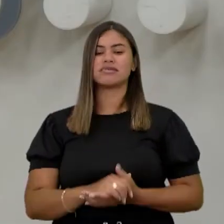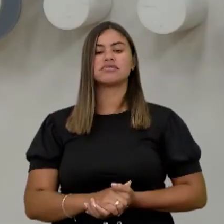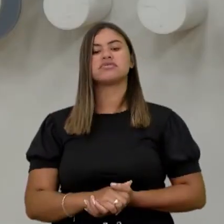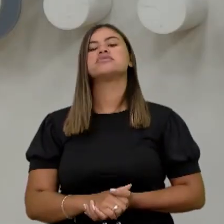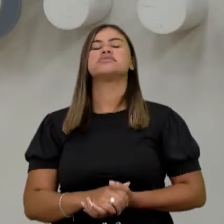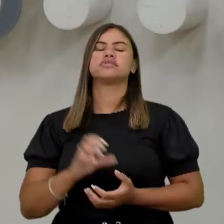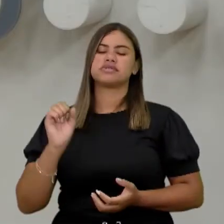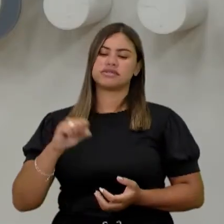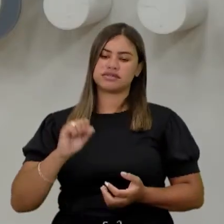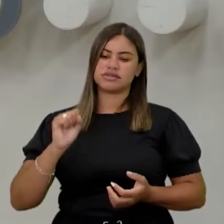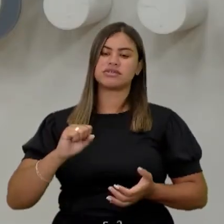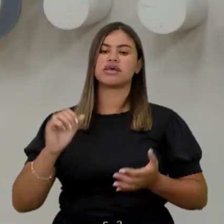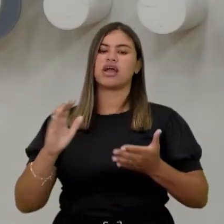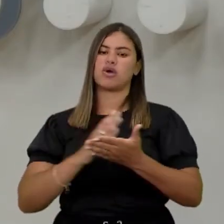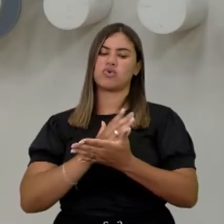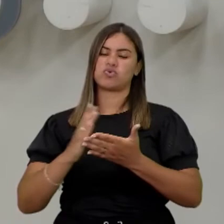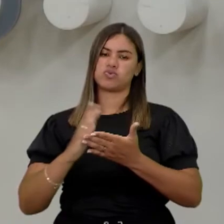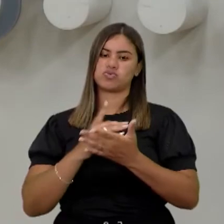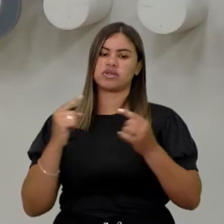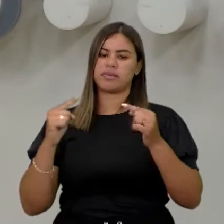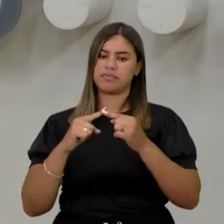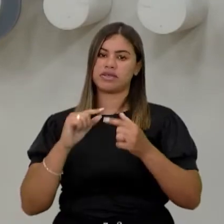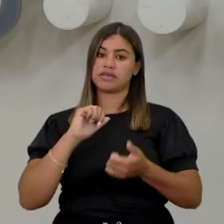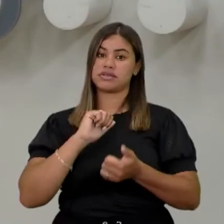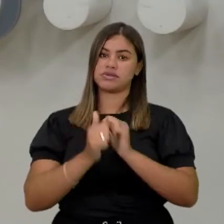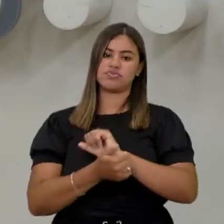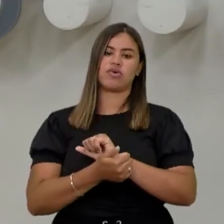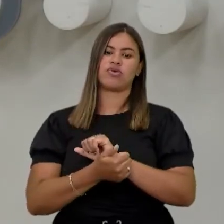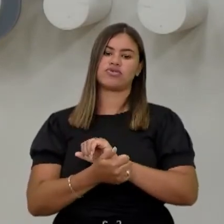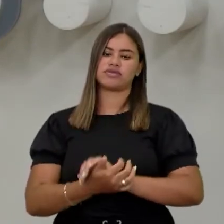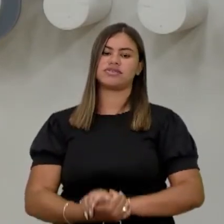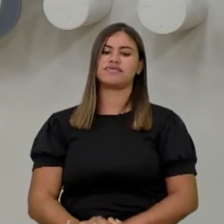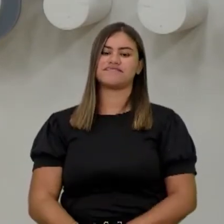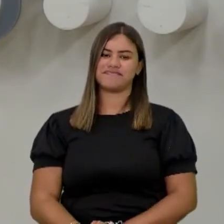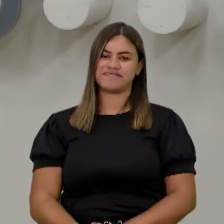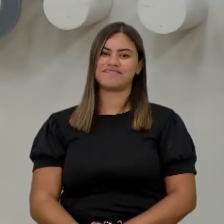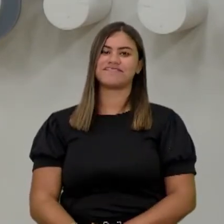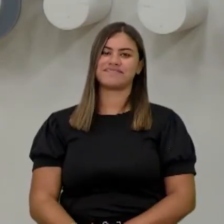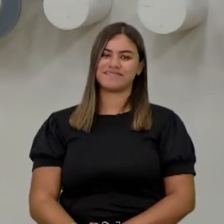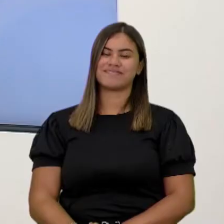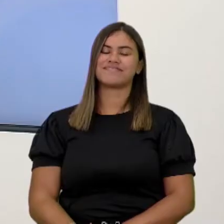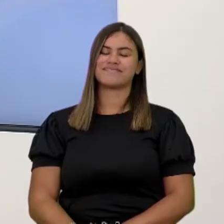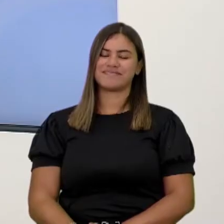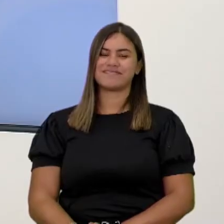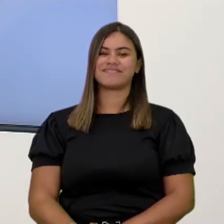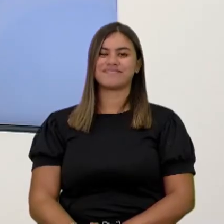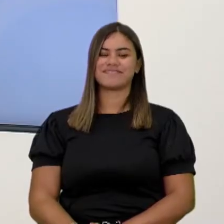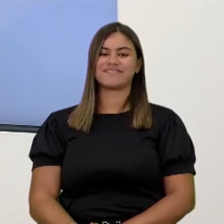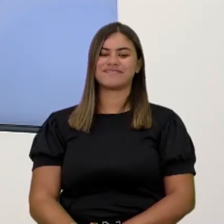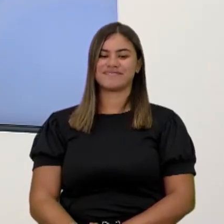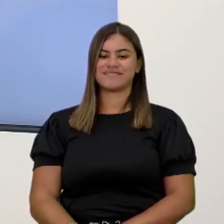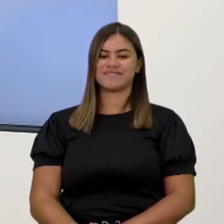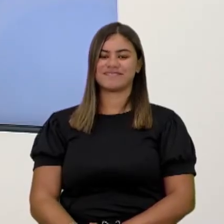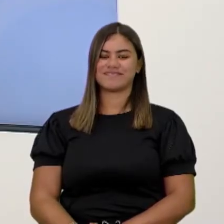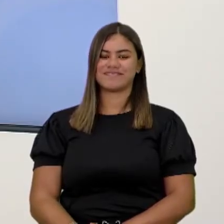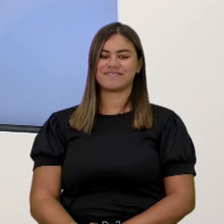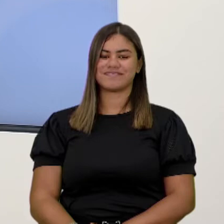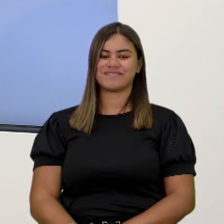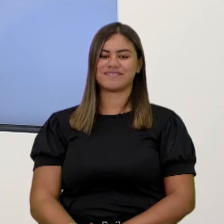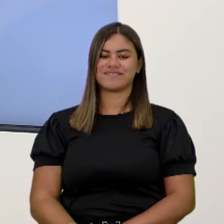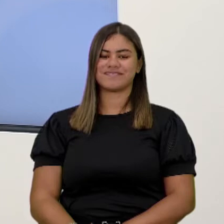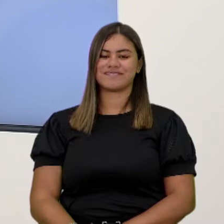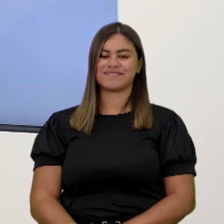muito falado. Eu não vou falar um específico, mas... Futebol. Isso. Futebol. Então, muito falado. Ou seja,